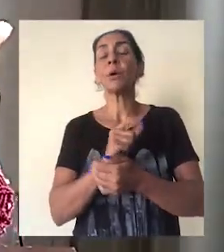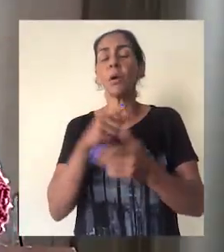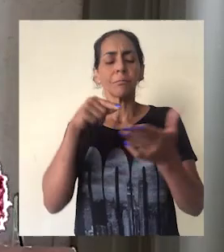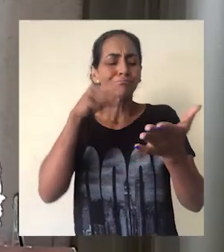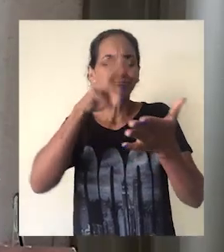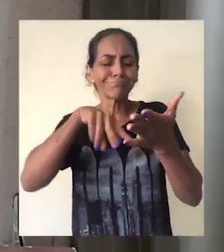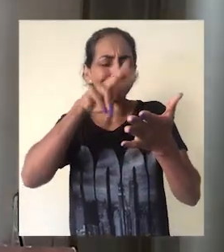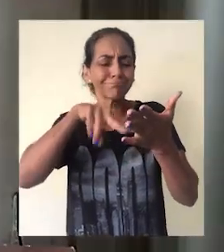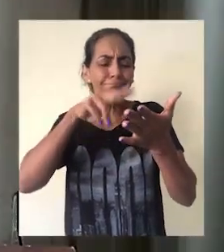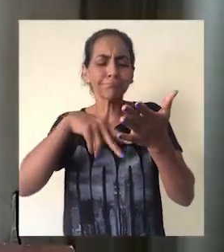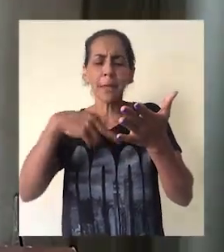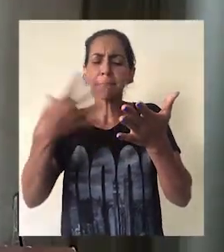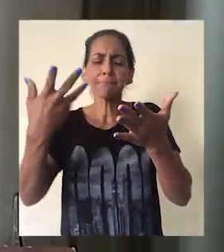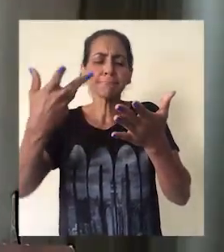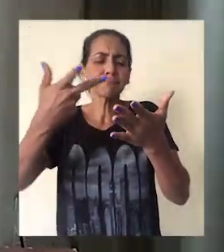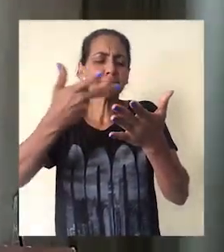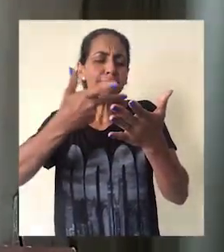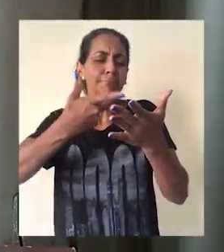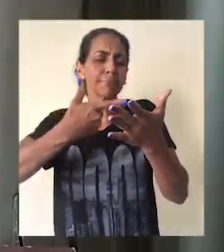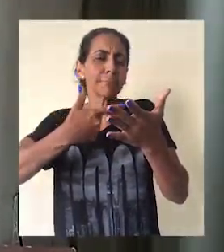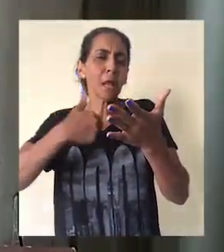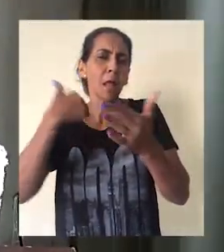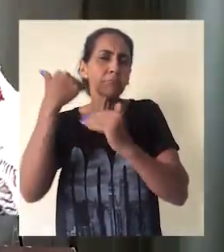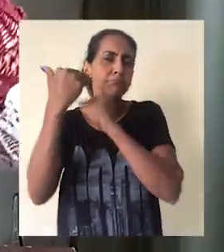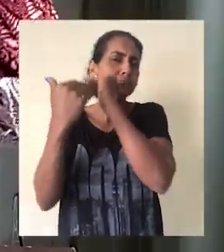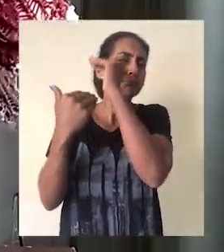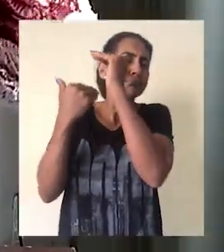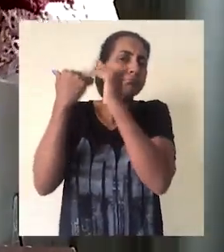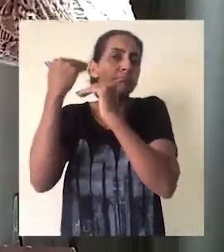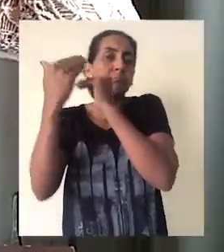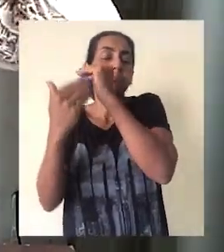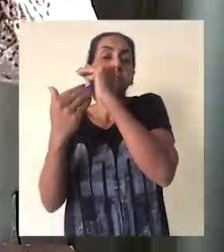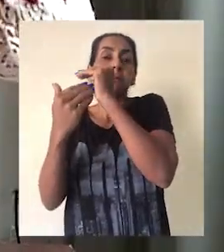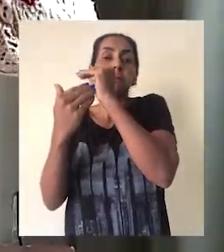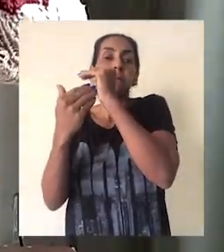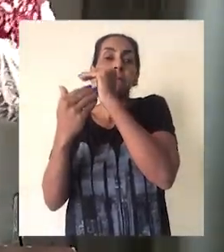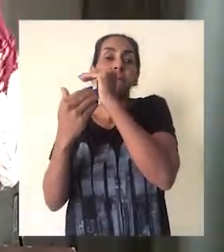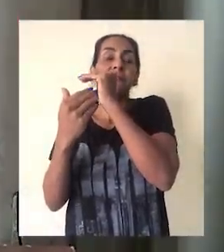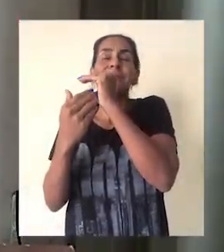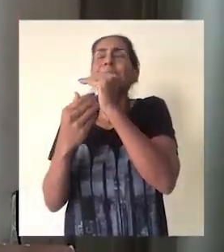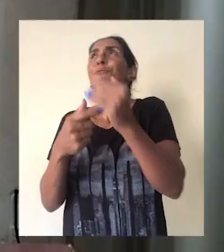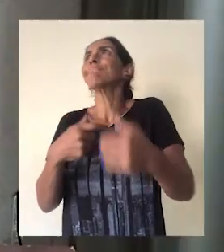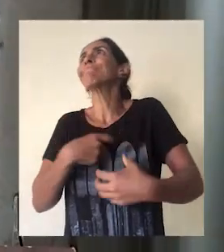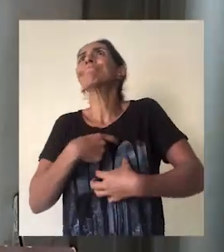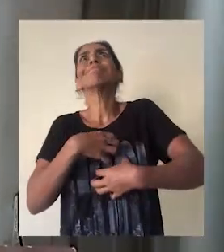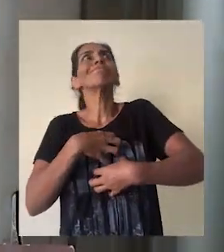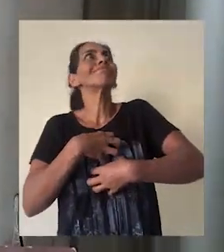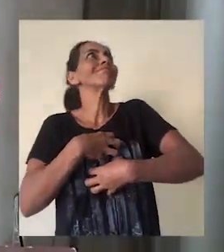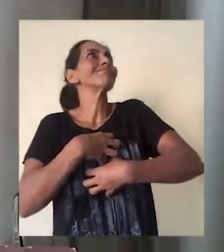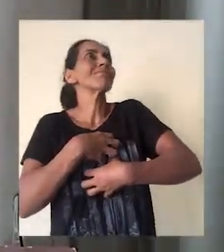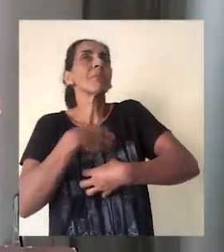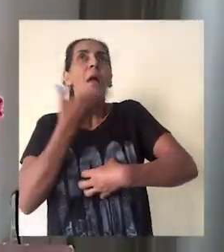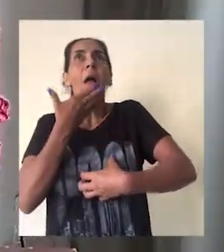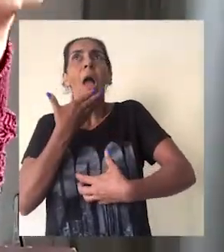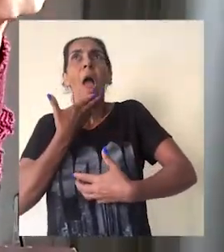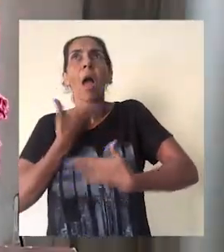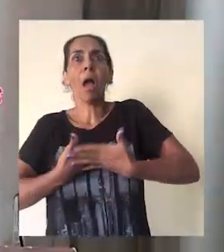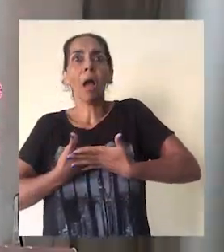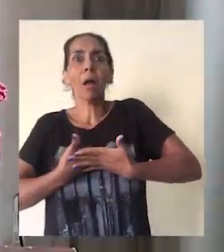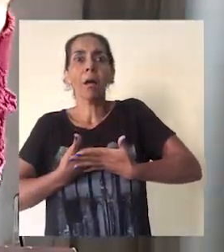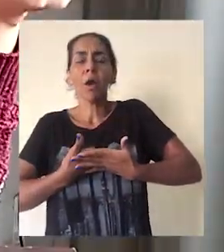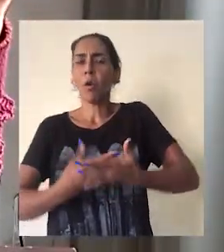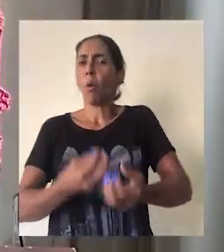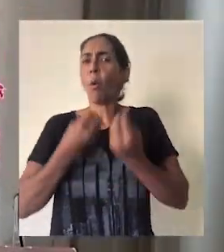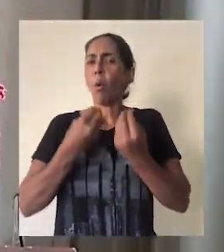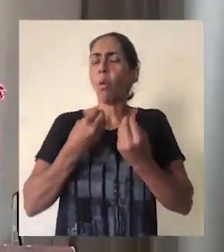você está lendo o livro. E depois vem uma coisa que eu fiquei assim de cara, eu fiquei de boca aberta. A genialidade